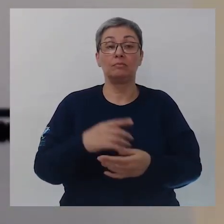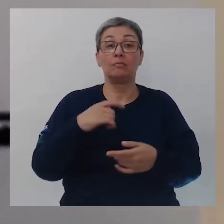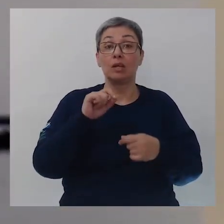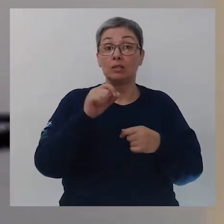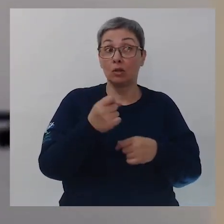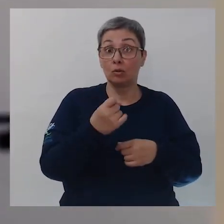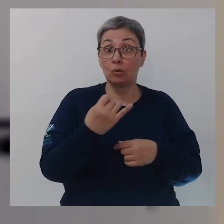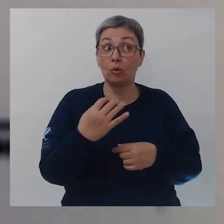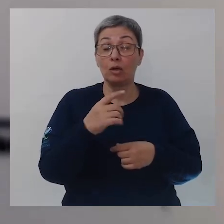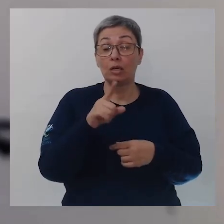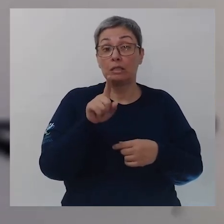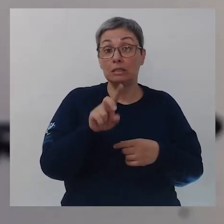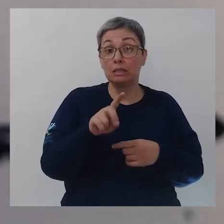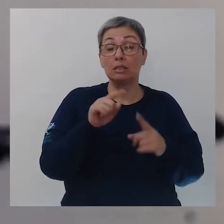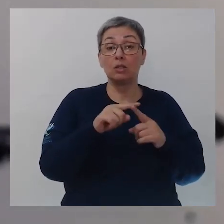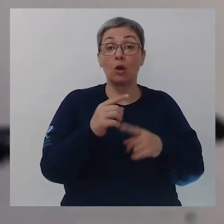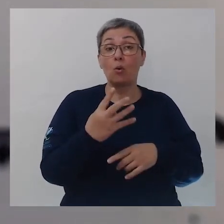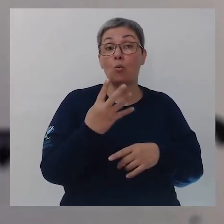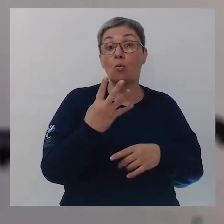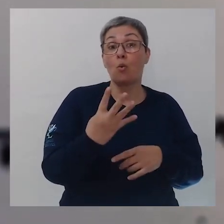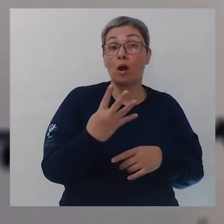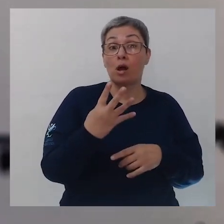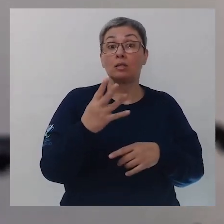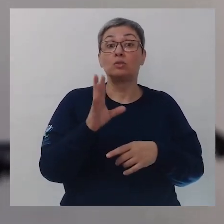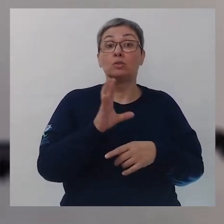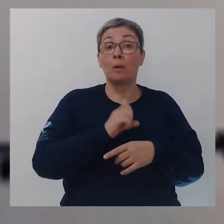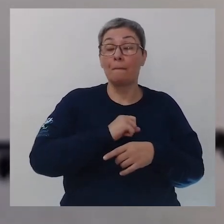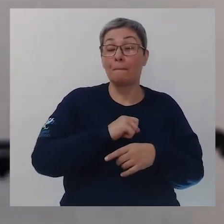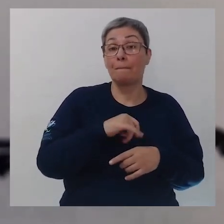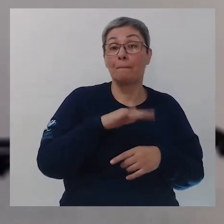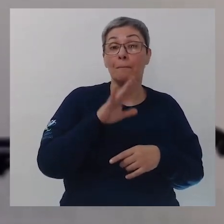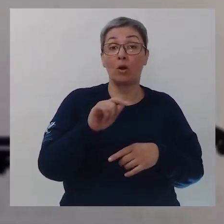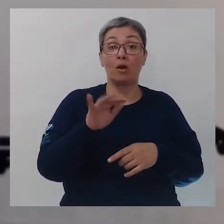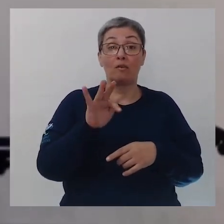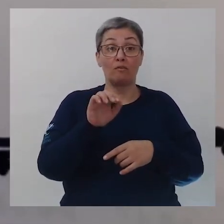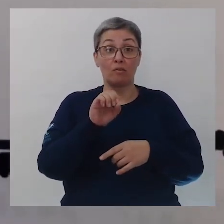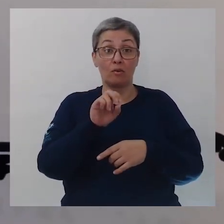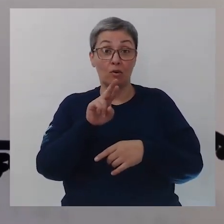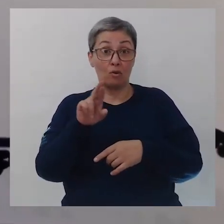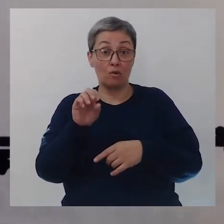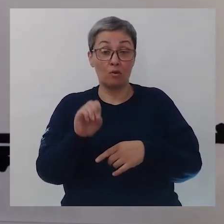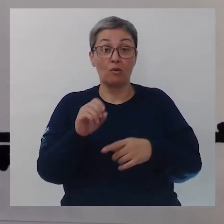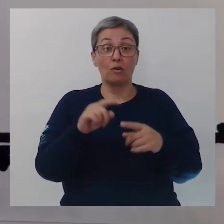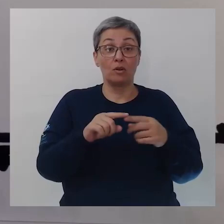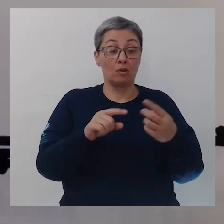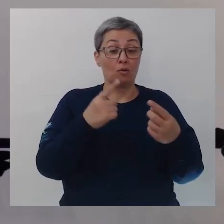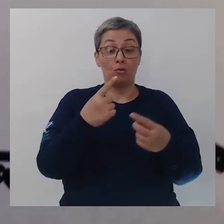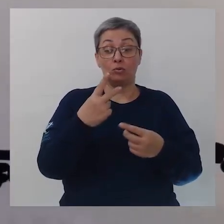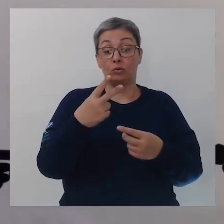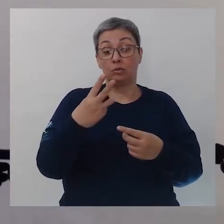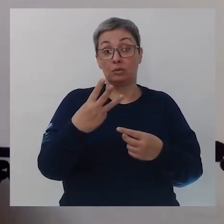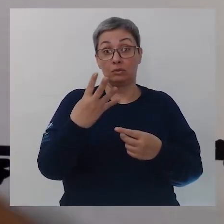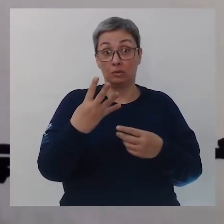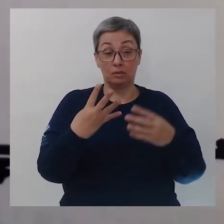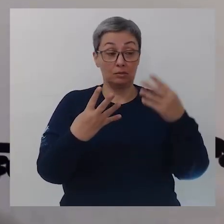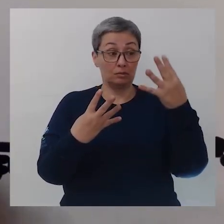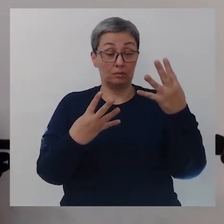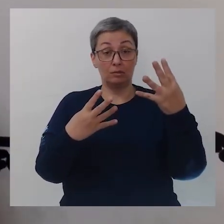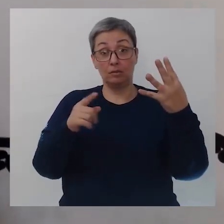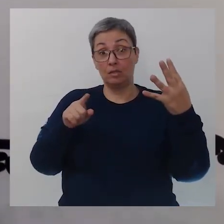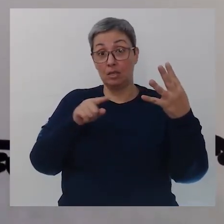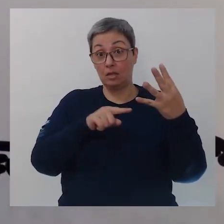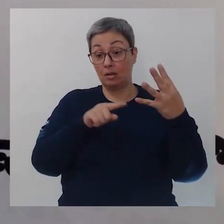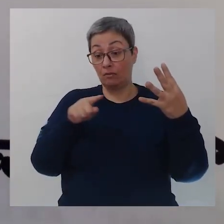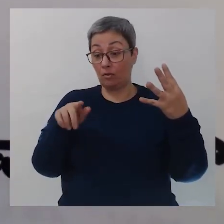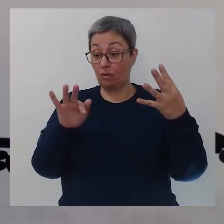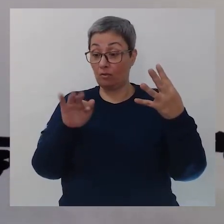Dos 15 professores, 4 professores falaram que gostam de forró. Então eu venho 1, 2, 3, 4 e eu